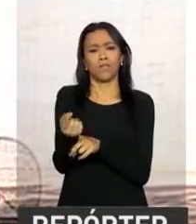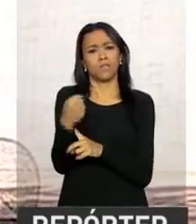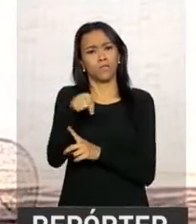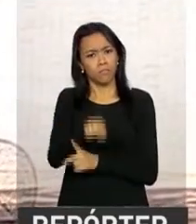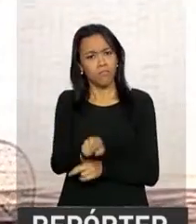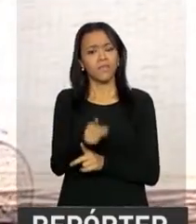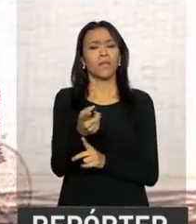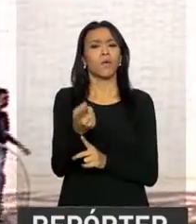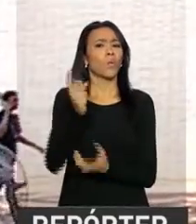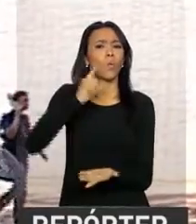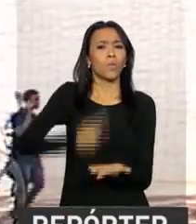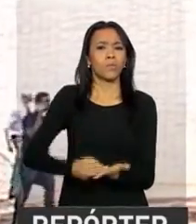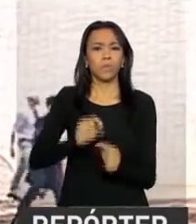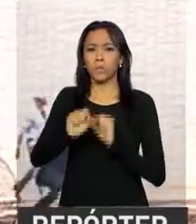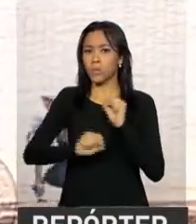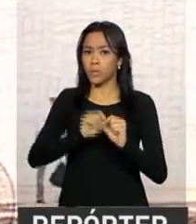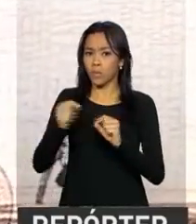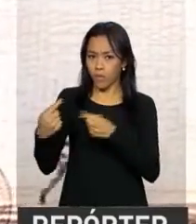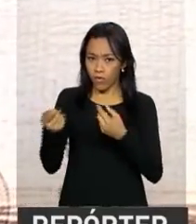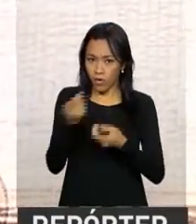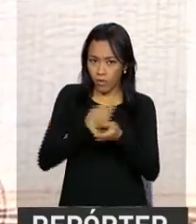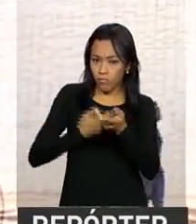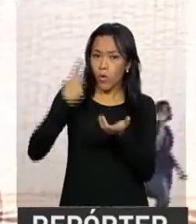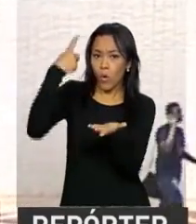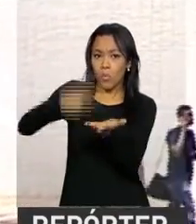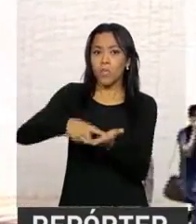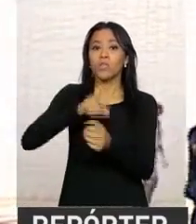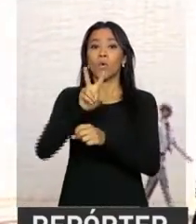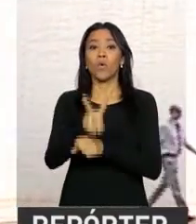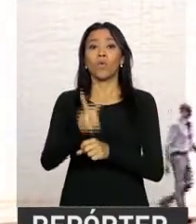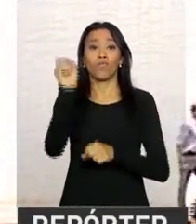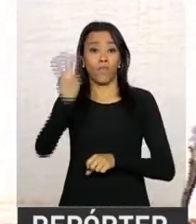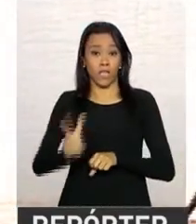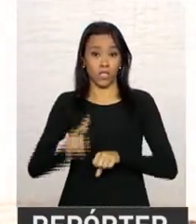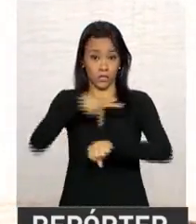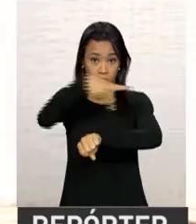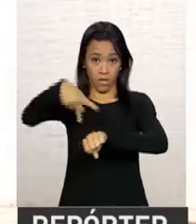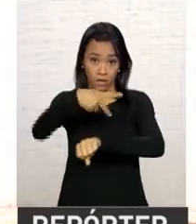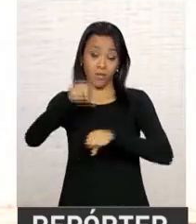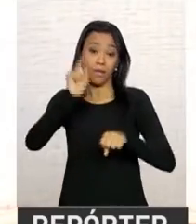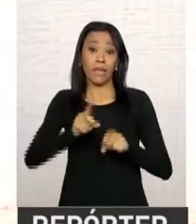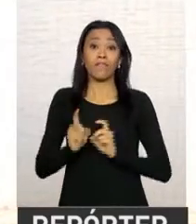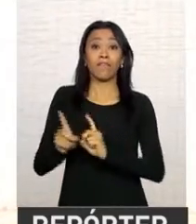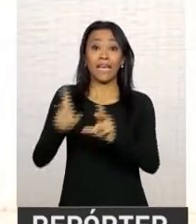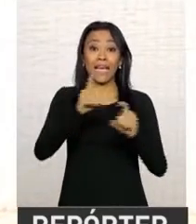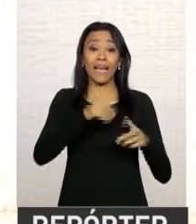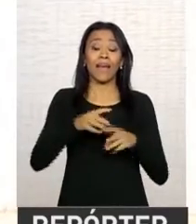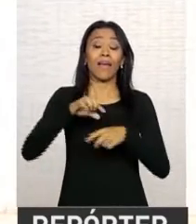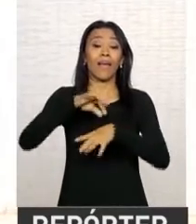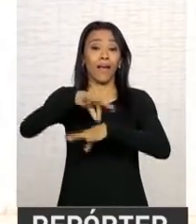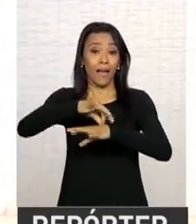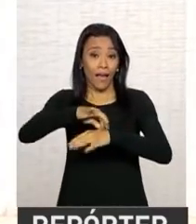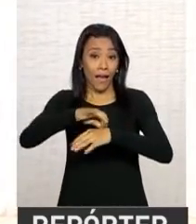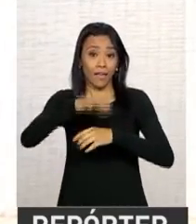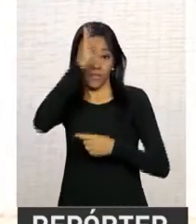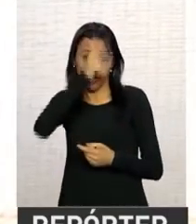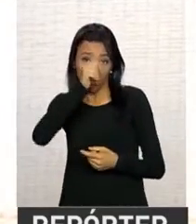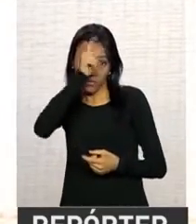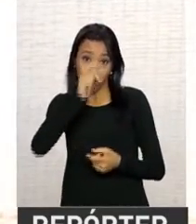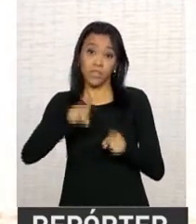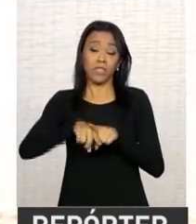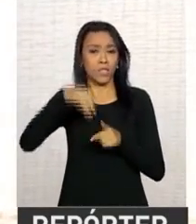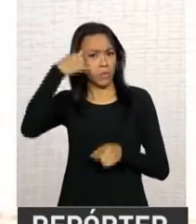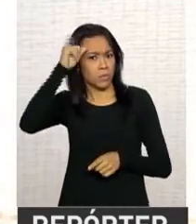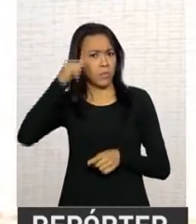resultados da missão foi acertada com vietnã a reabertura de mercado para as carnes suína bovina e de frango e também